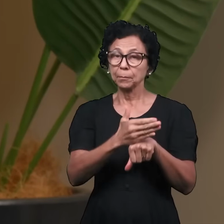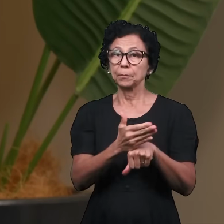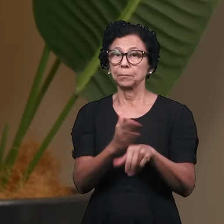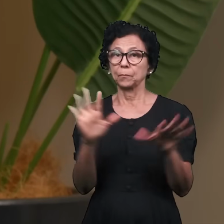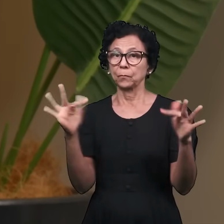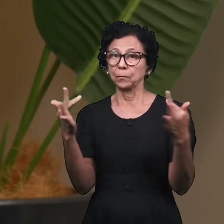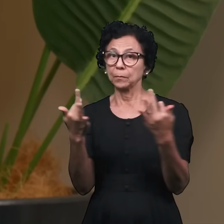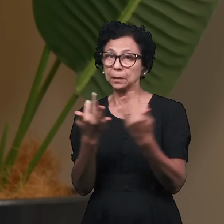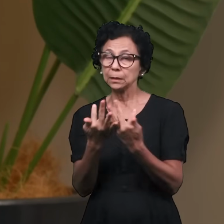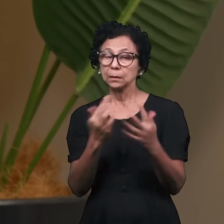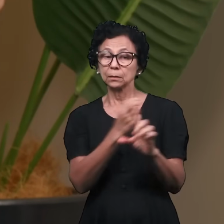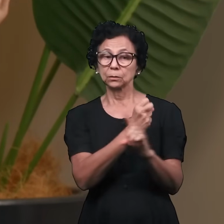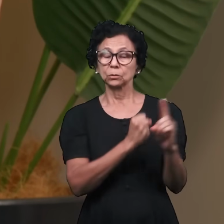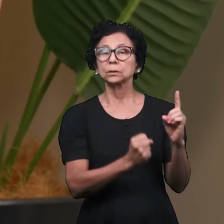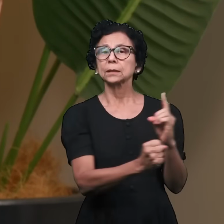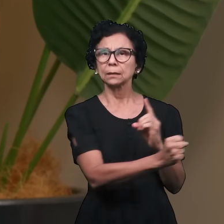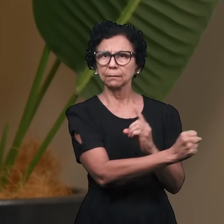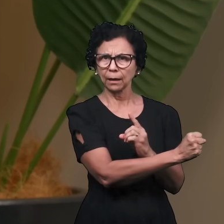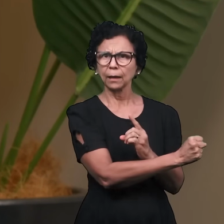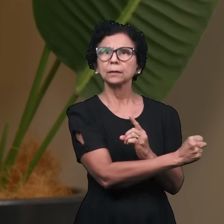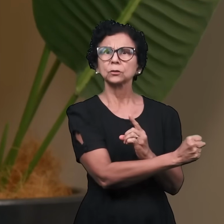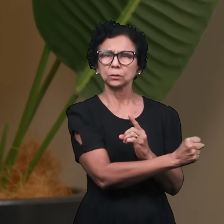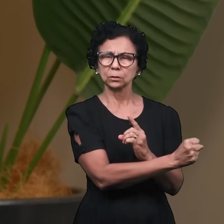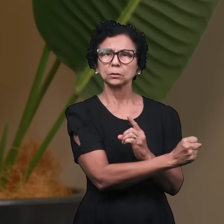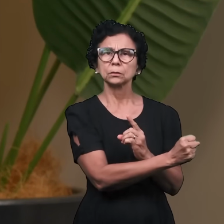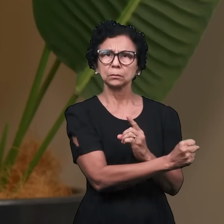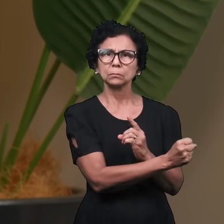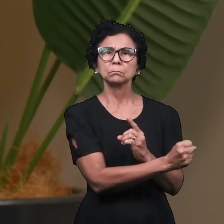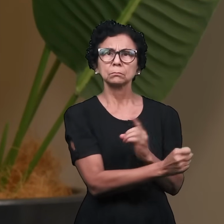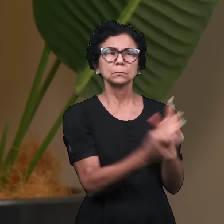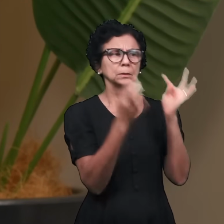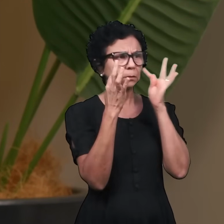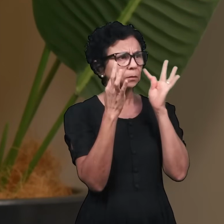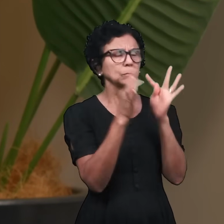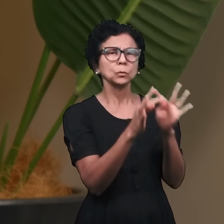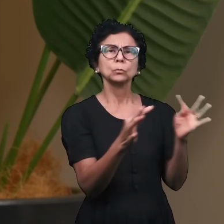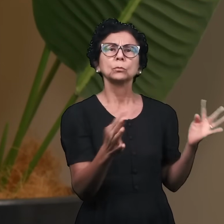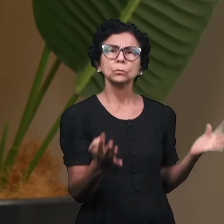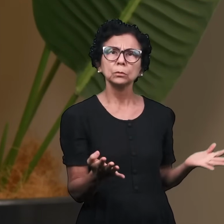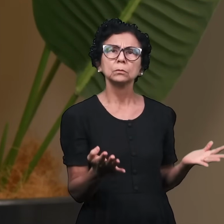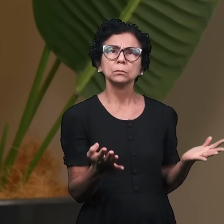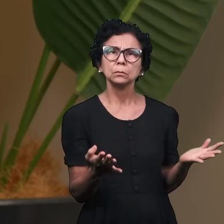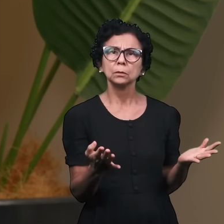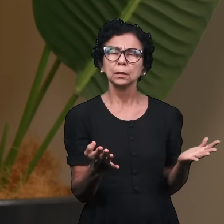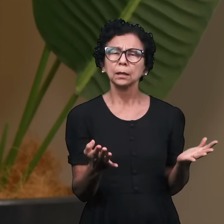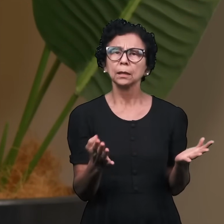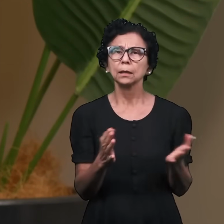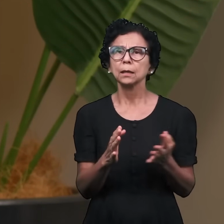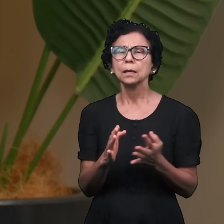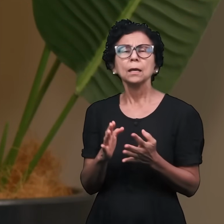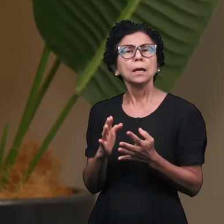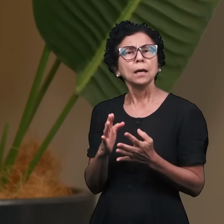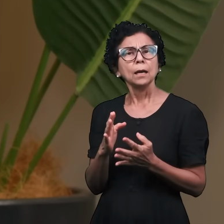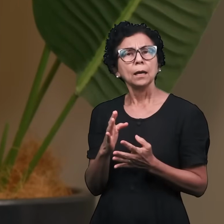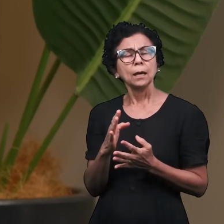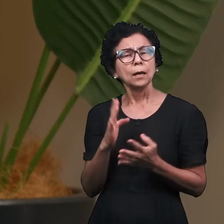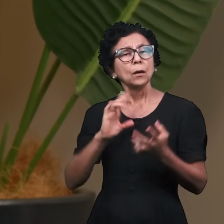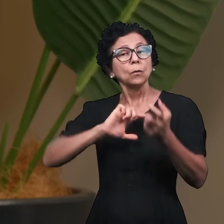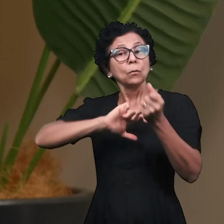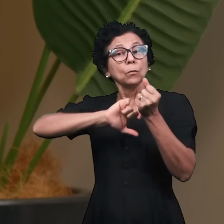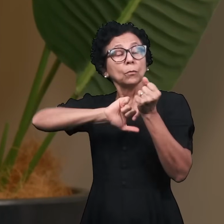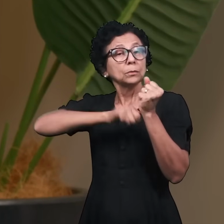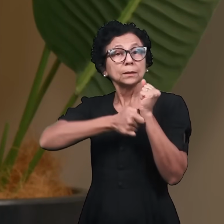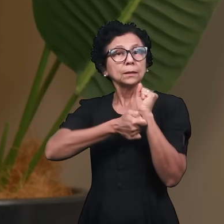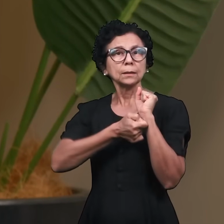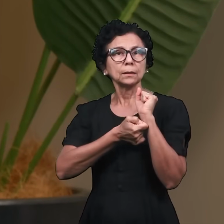e que tem reflexo até na nossa sociedade. Honrar pai e mãe está implícito um grande